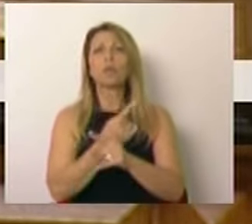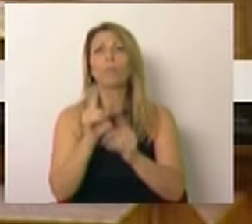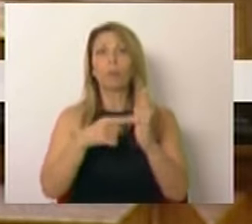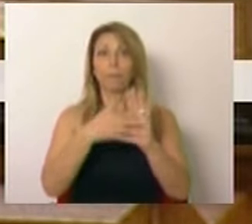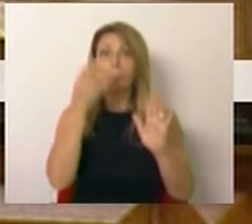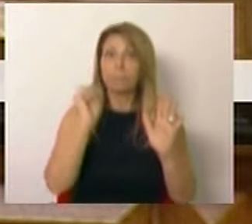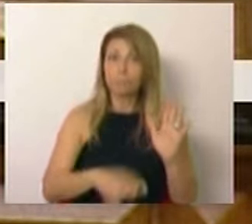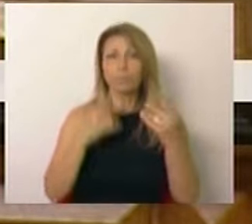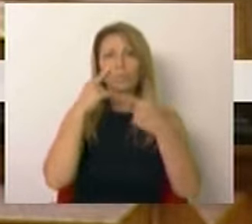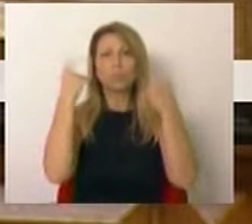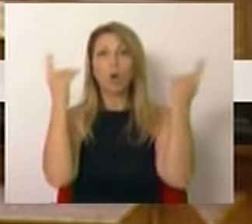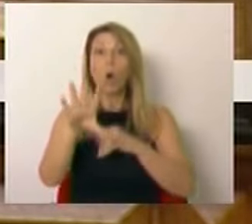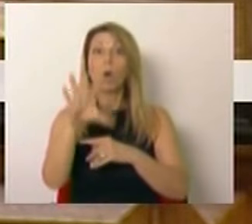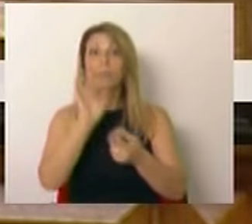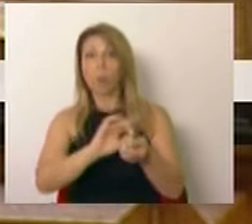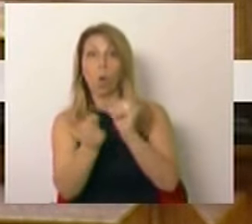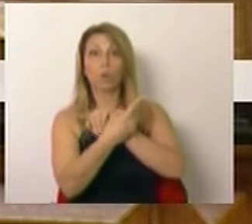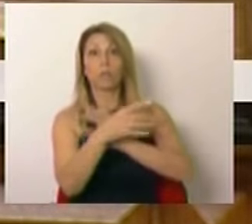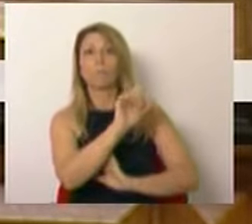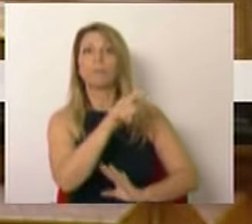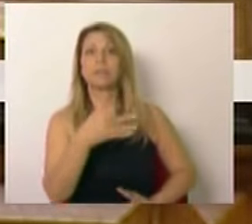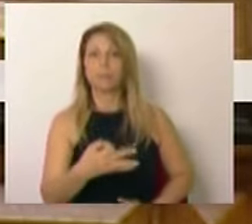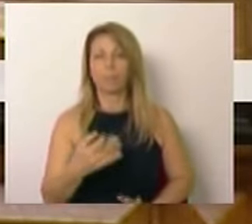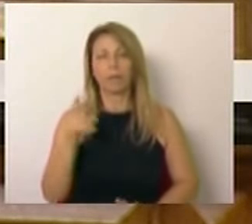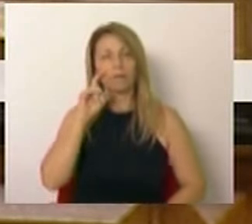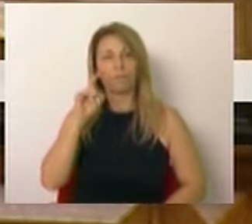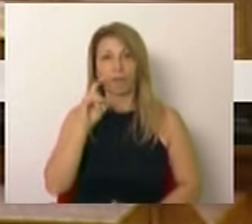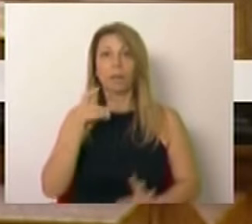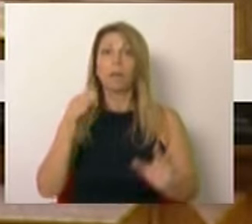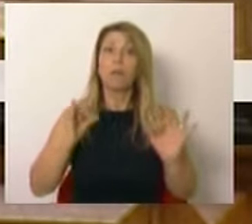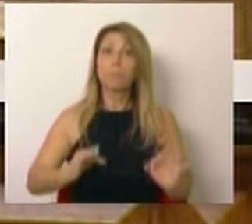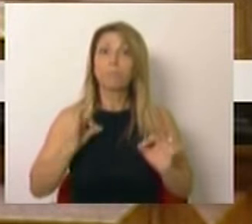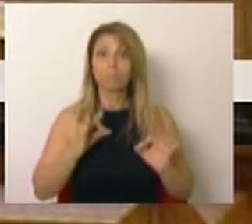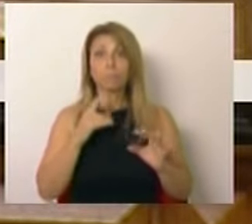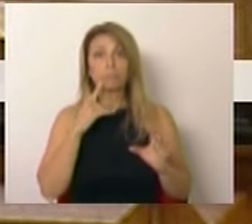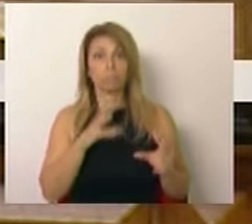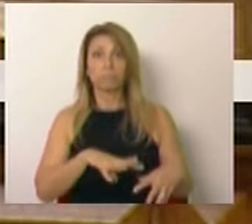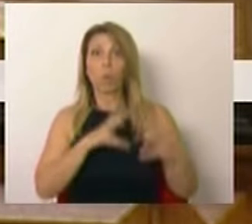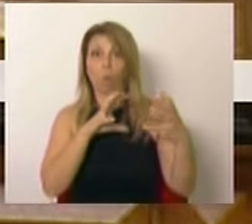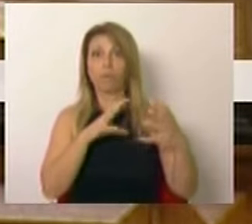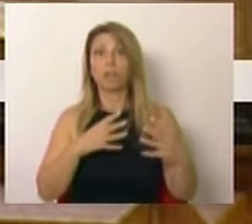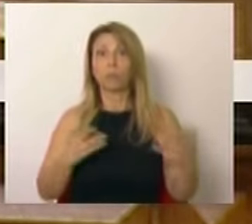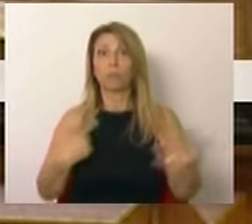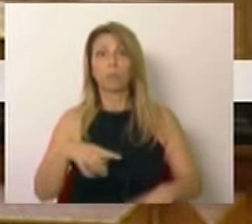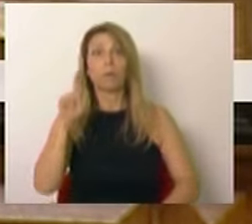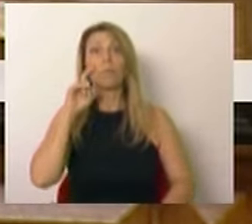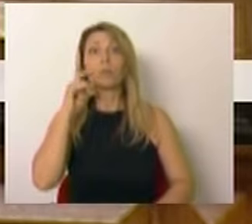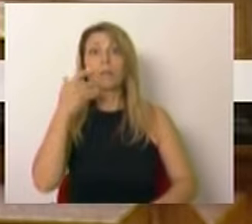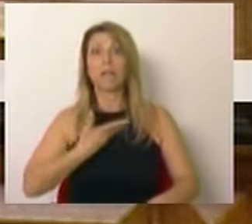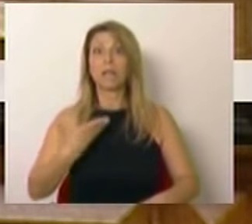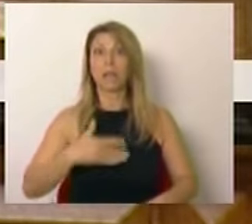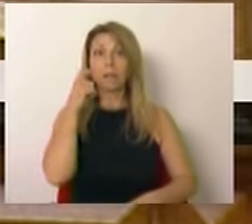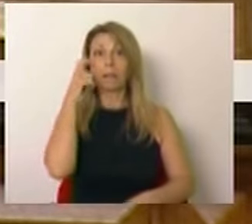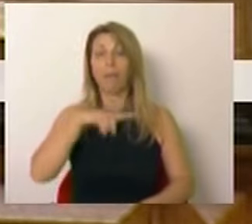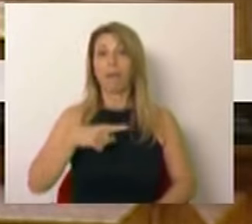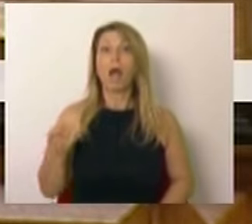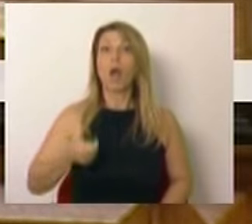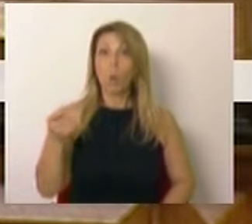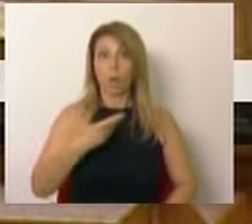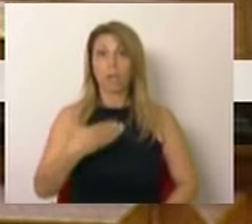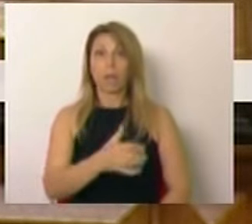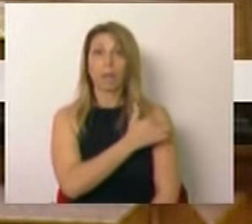opção contrária à que o PCP defende, no inevitável conflito entre proteger os direitos dos inquilinos e o direito à habitação e